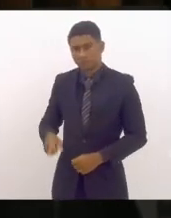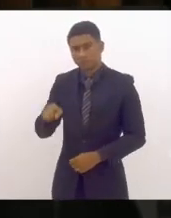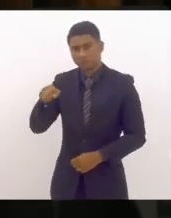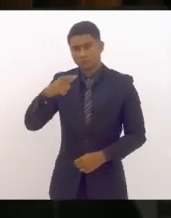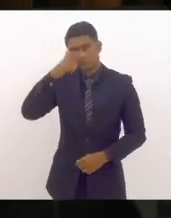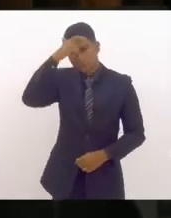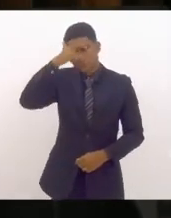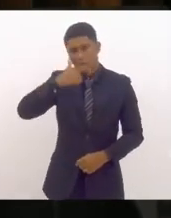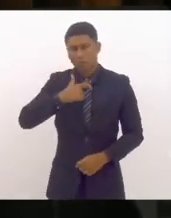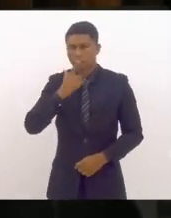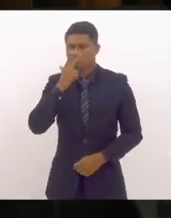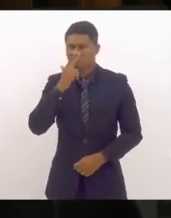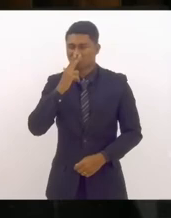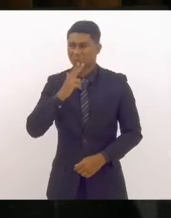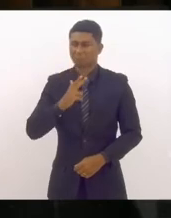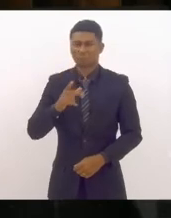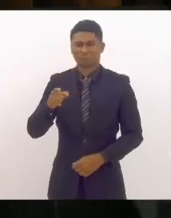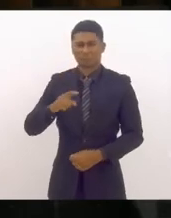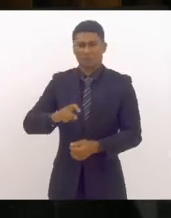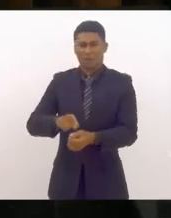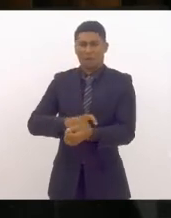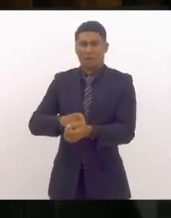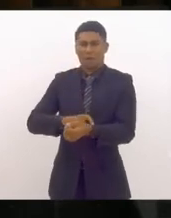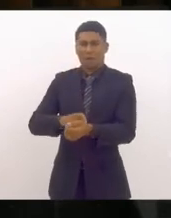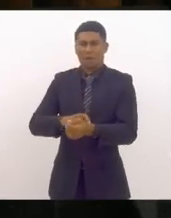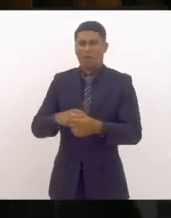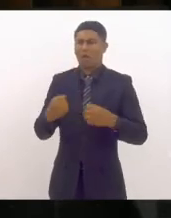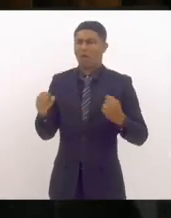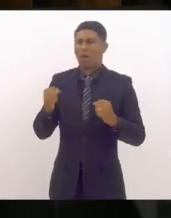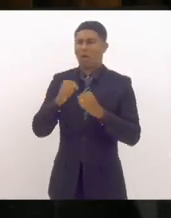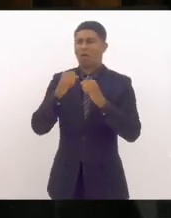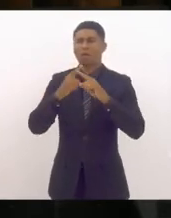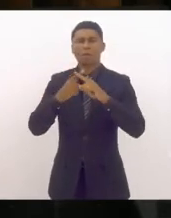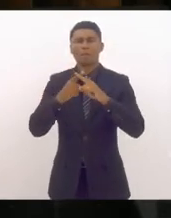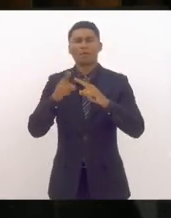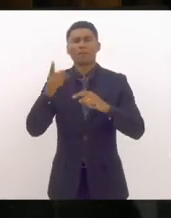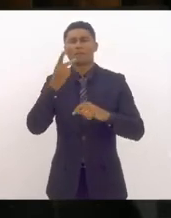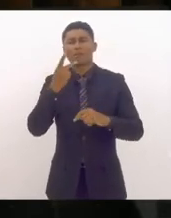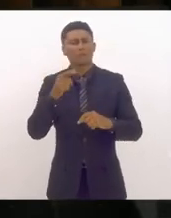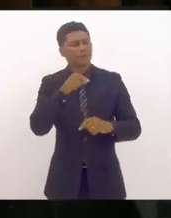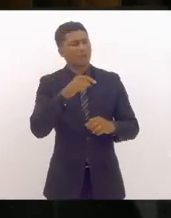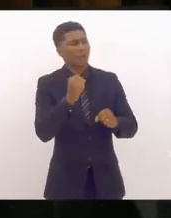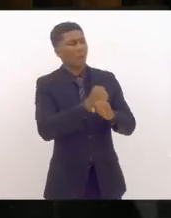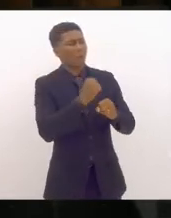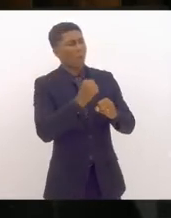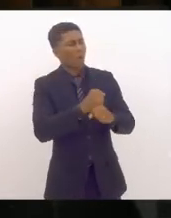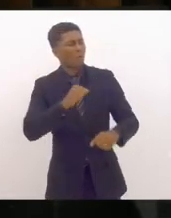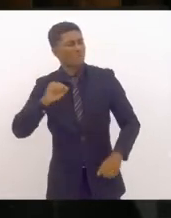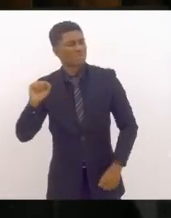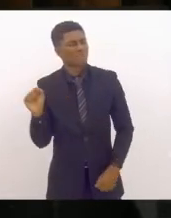assim indignado, disse, mas aquela obra custa